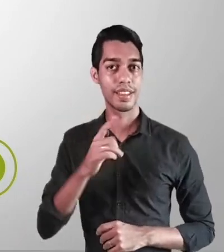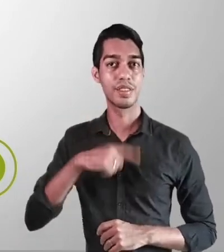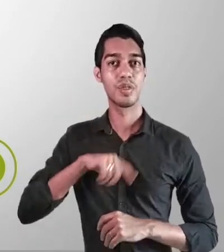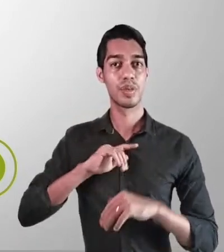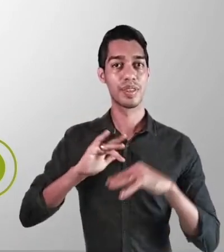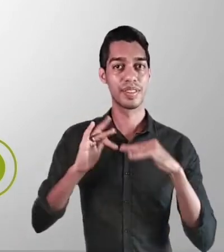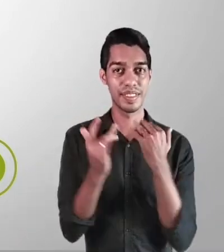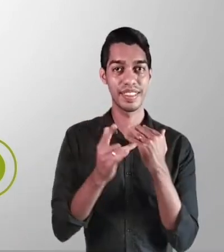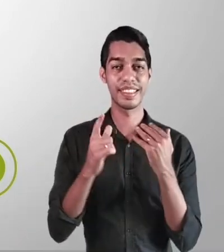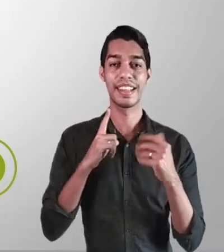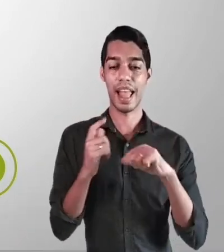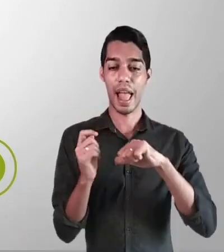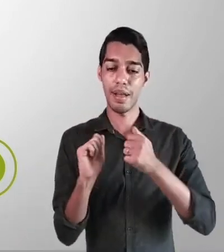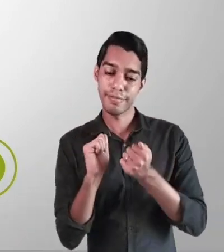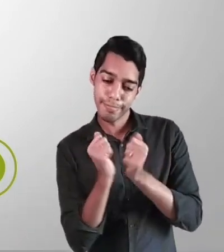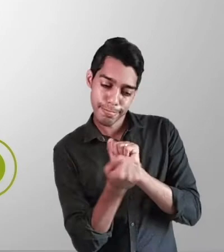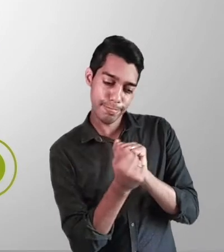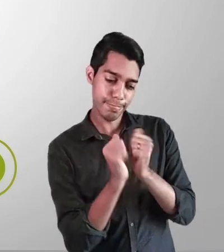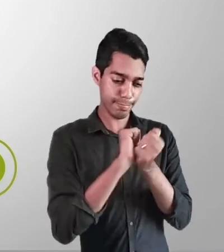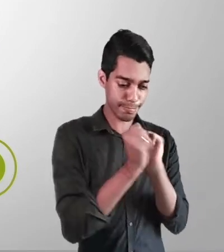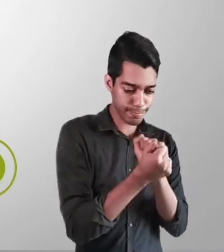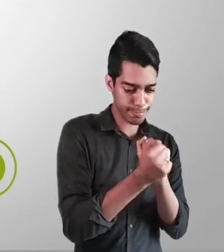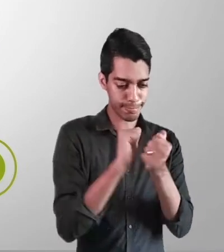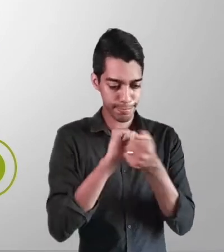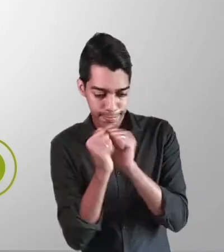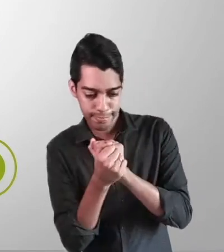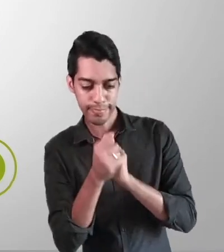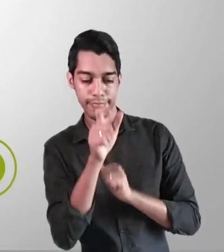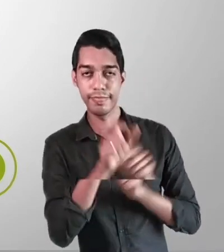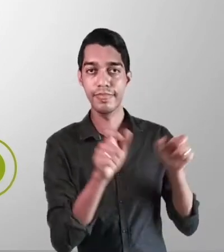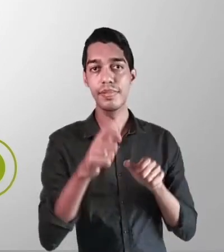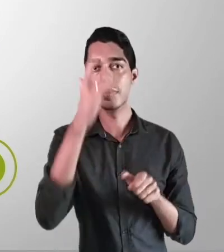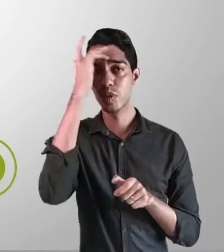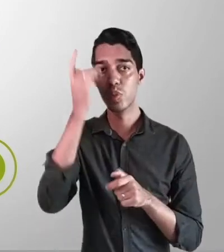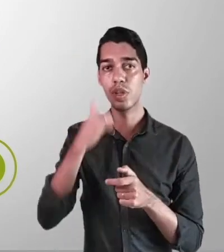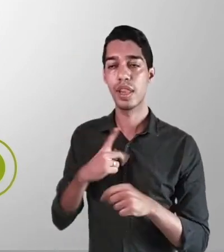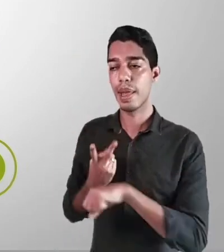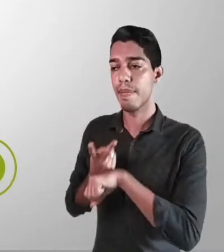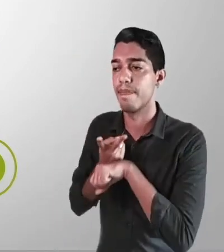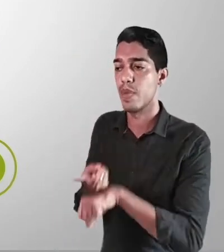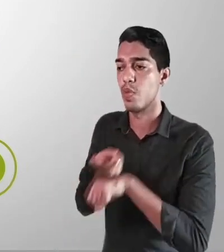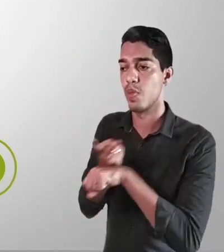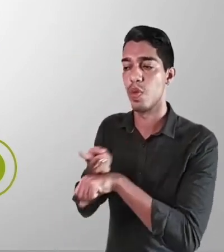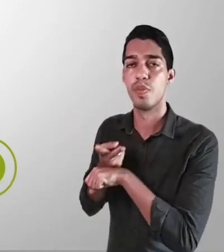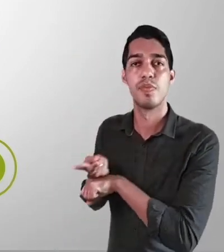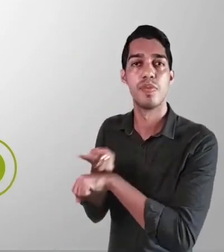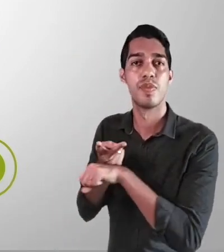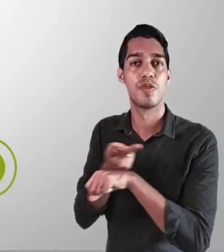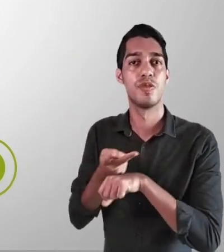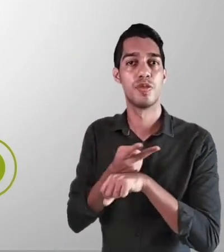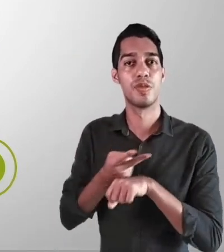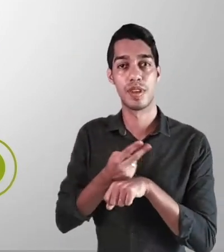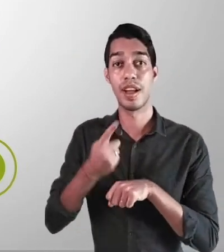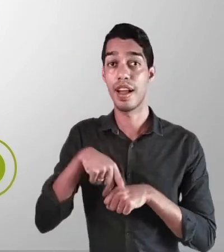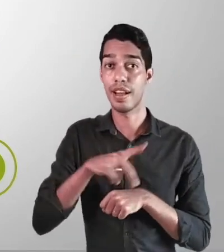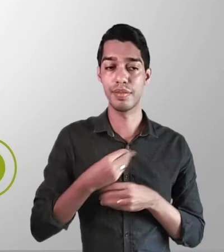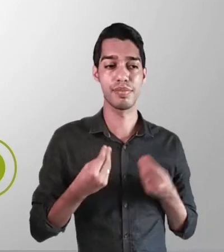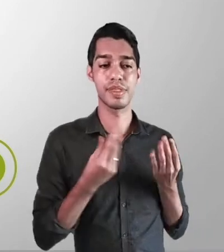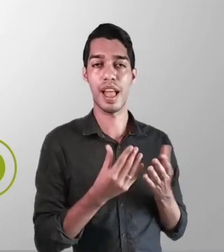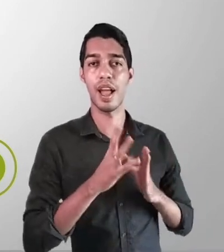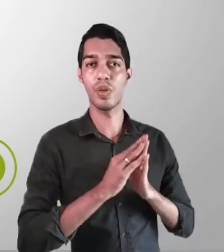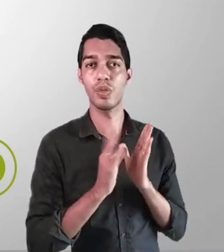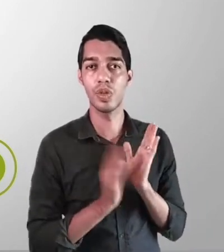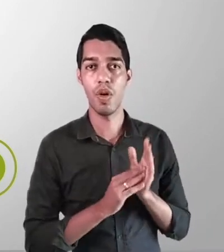Nós adequamos aquilo que as pessoas buscam nesses diferentes canais, trazendo conteúdos mais